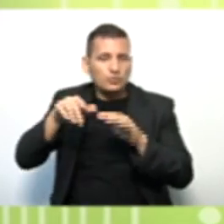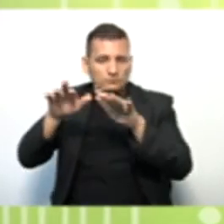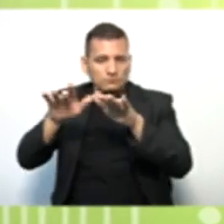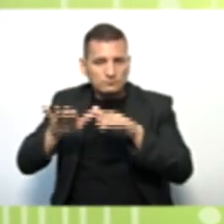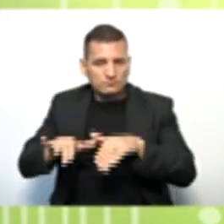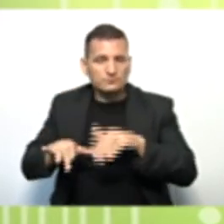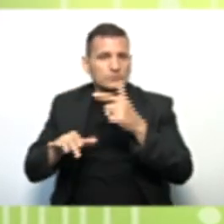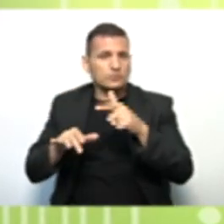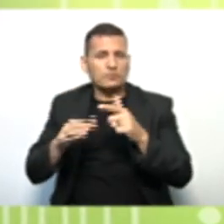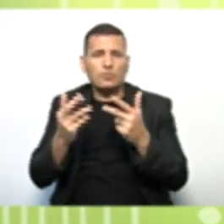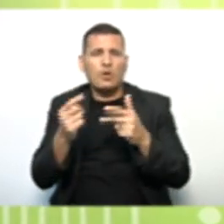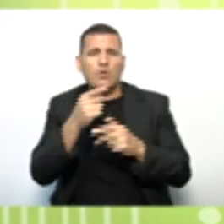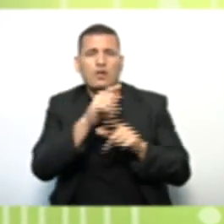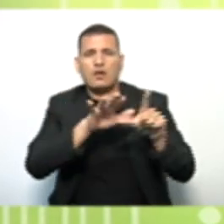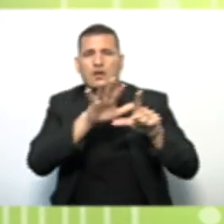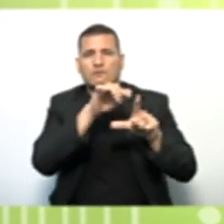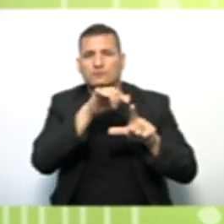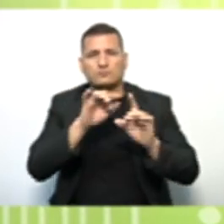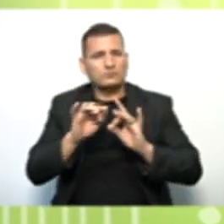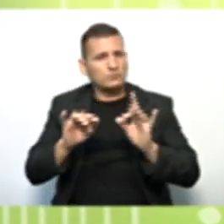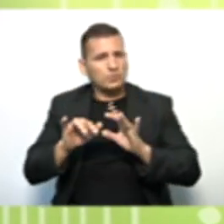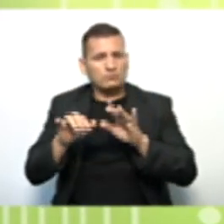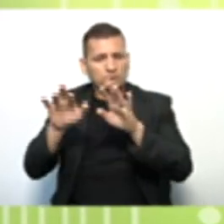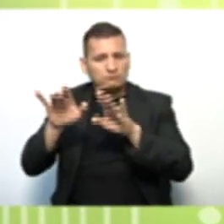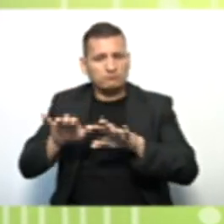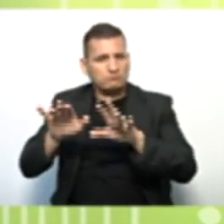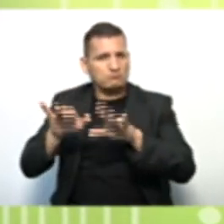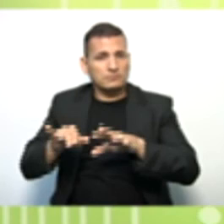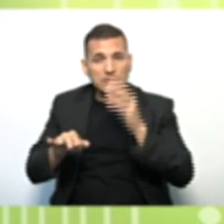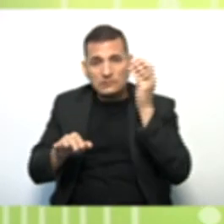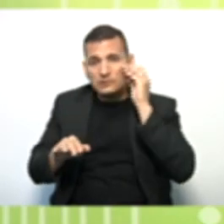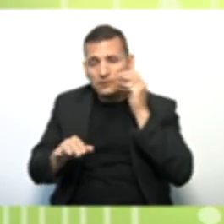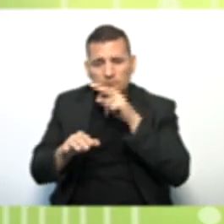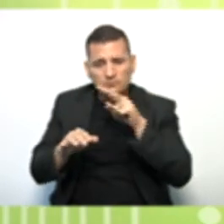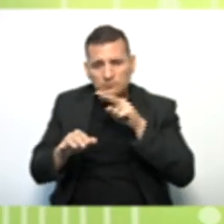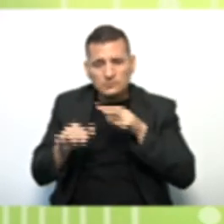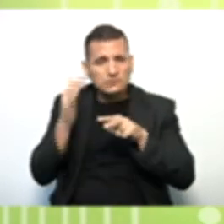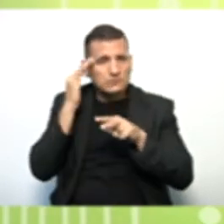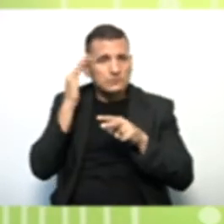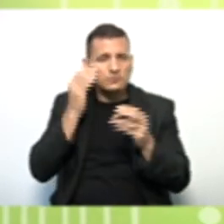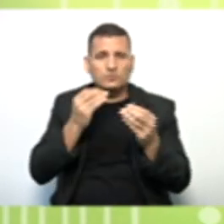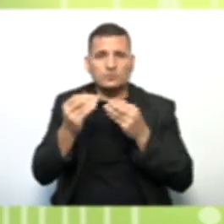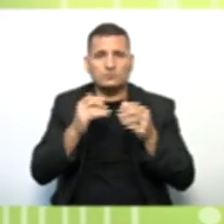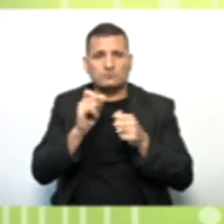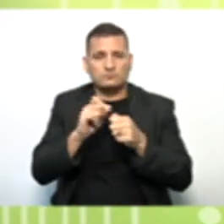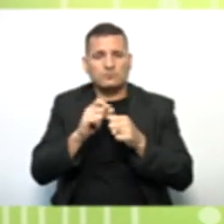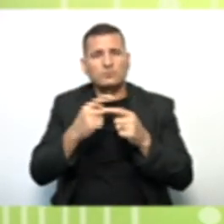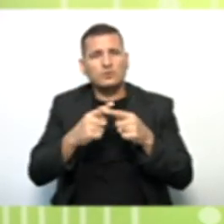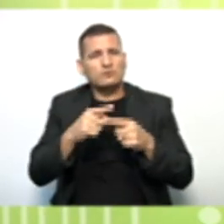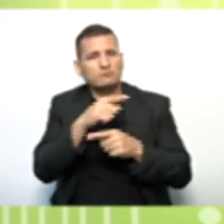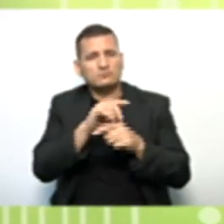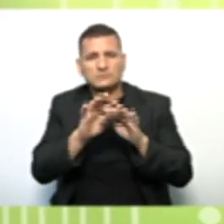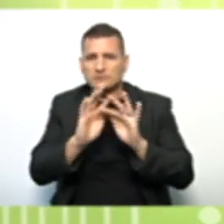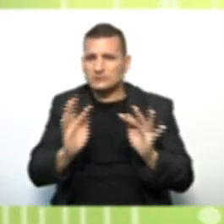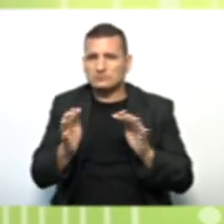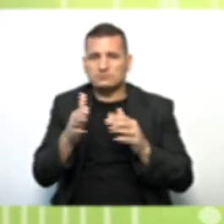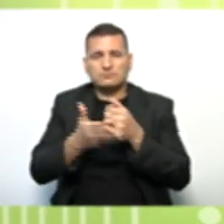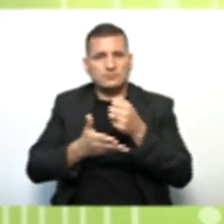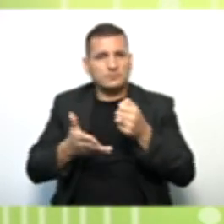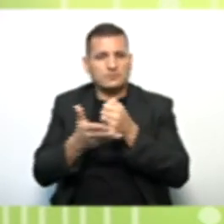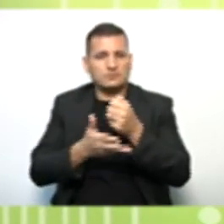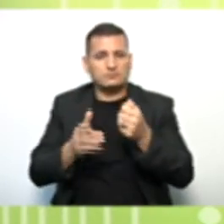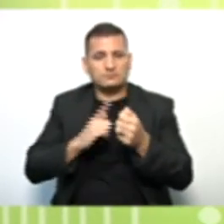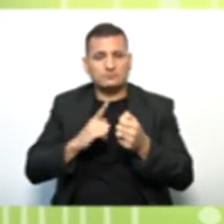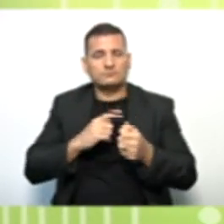reescrever, pelo menos o que tá lá mesmo, tenta só trabalhar com a reescrita, tenta entender como ele foi feito, tá? Até porque ele é muito simples, muito básico, e